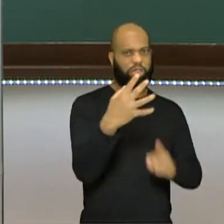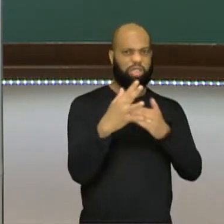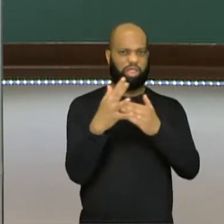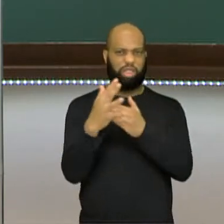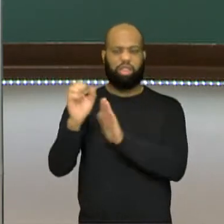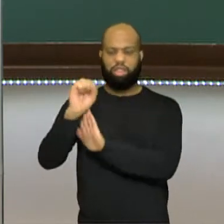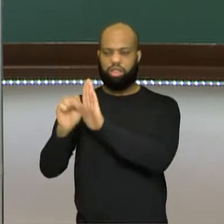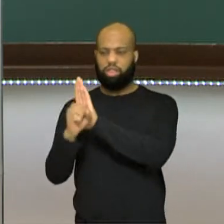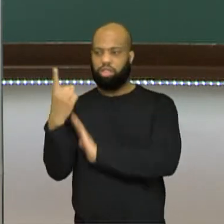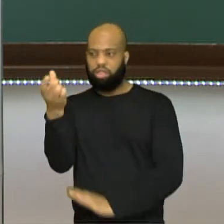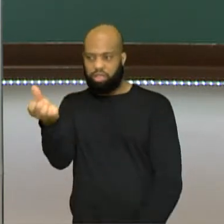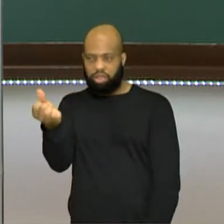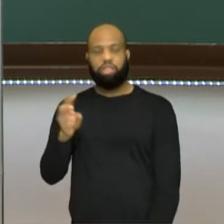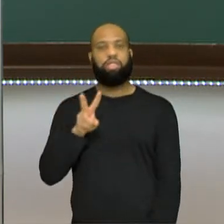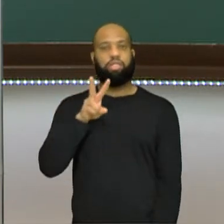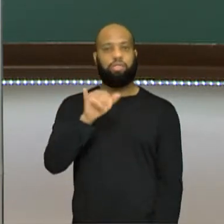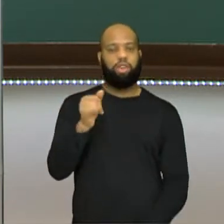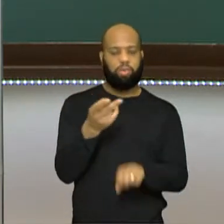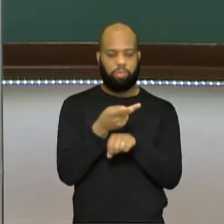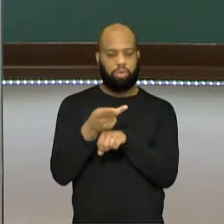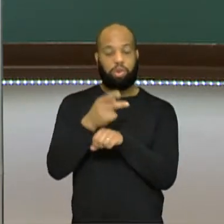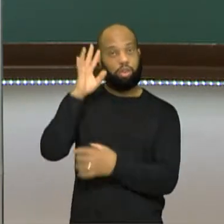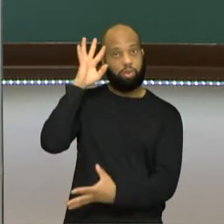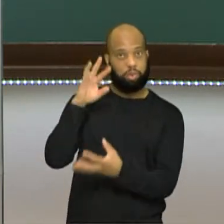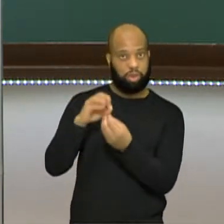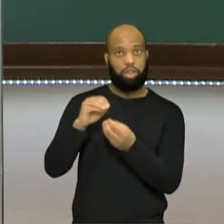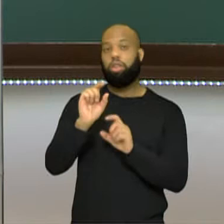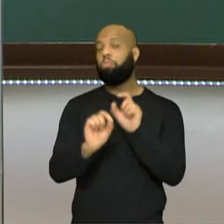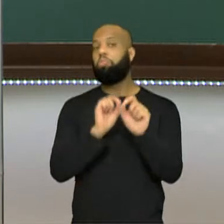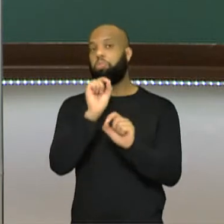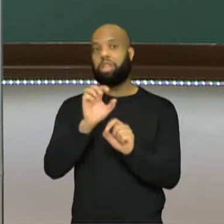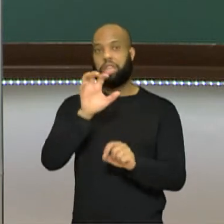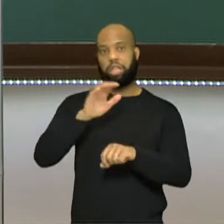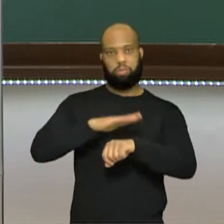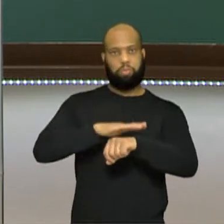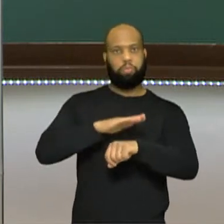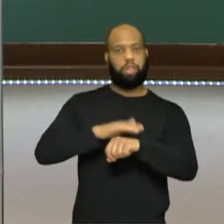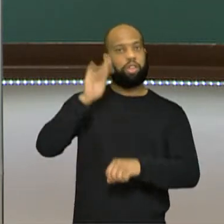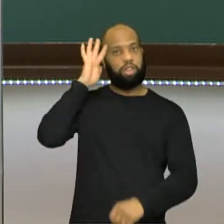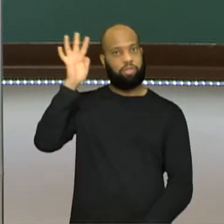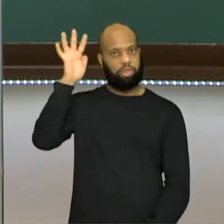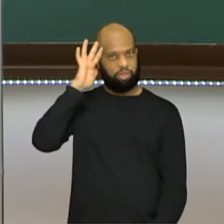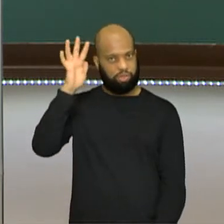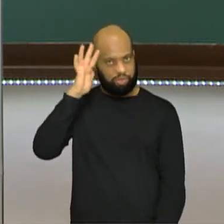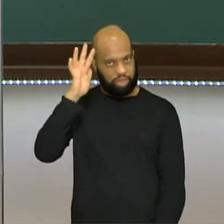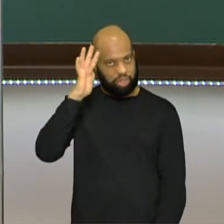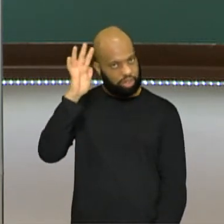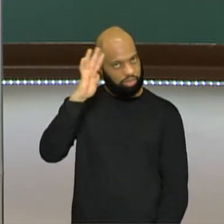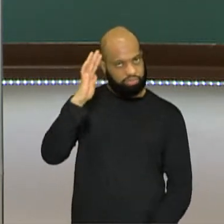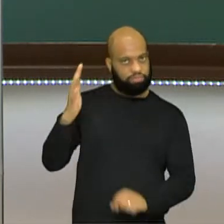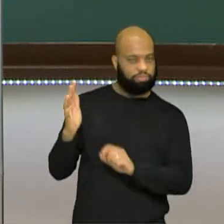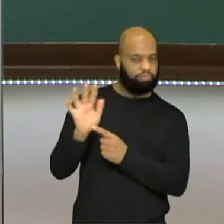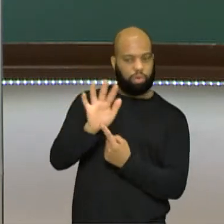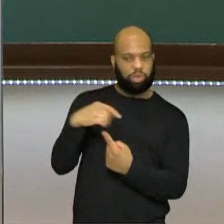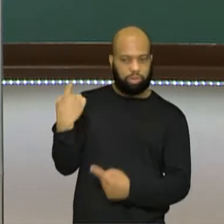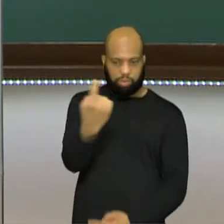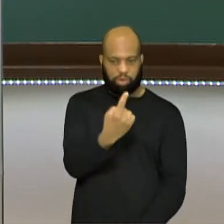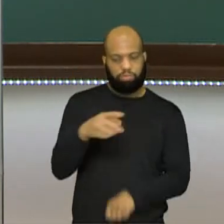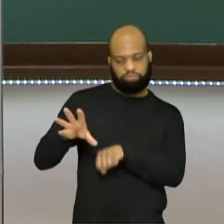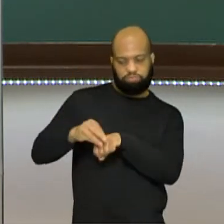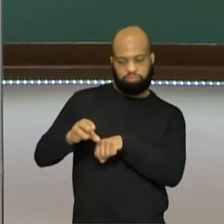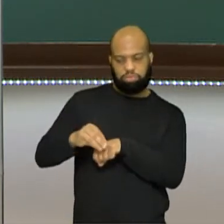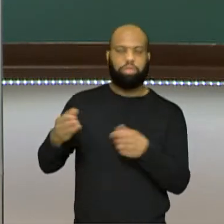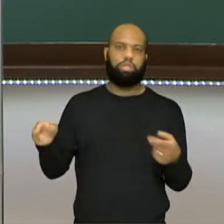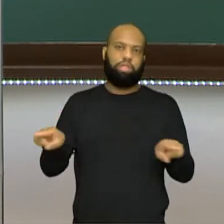vamos realmente buscar entender o que esse momento da filosofia traz para nós e para o nosso conhecimento. Então, desde